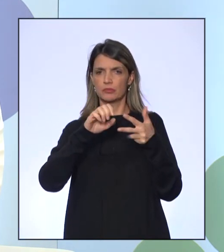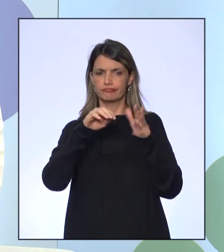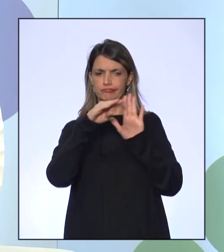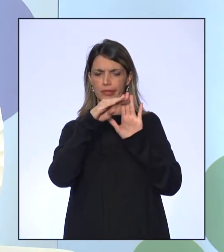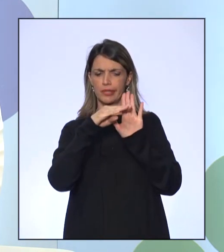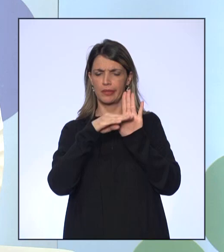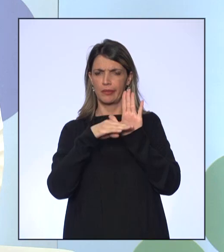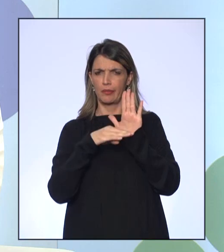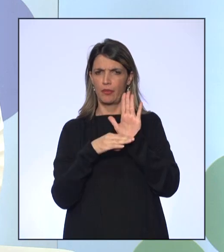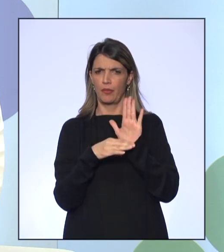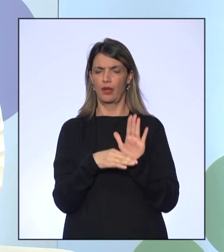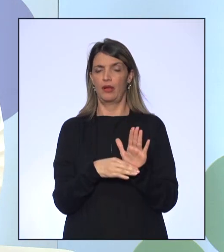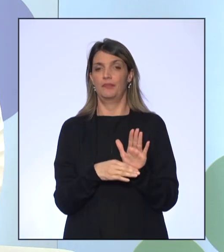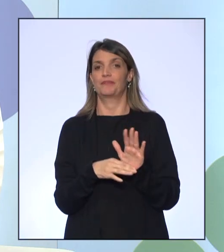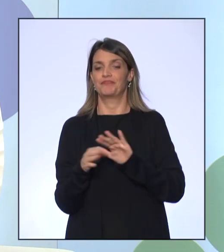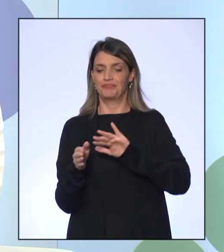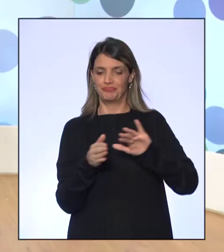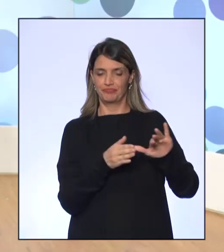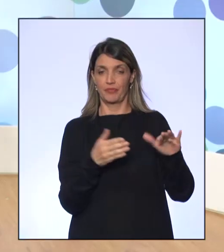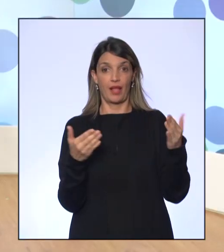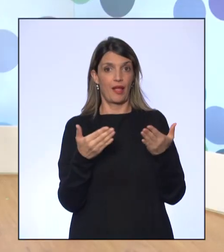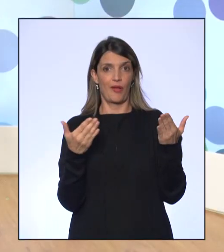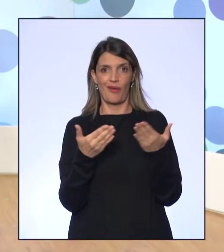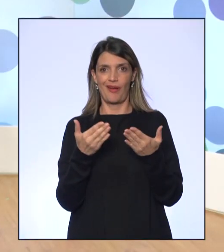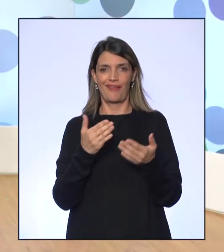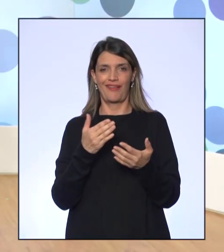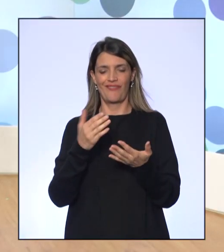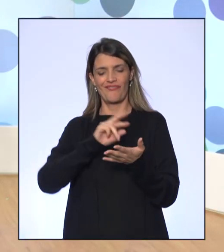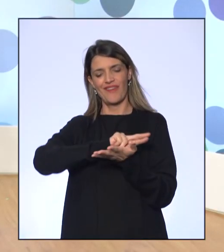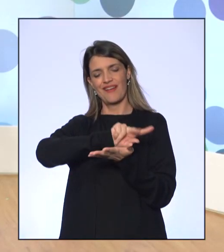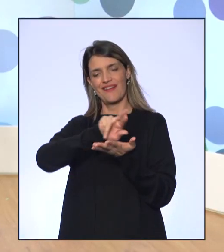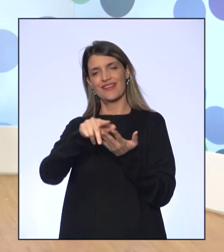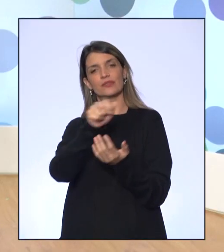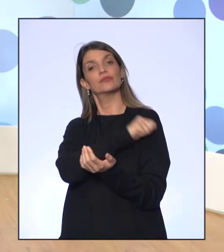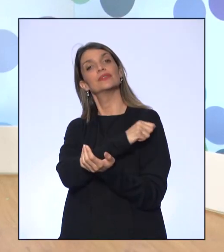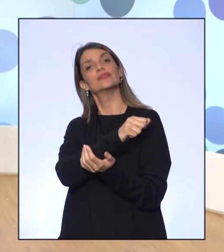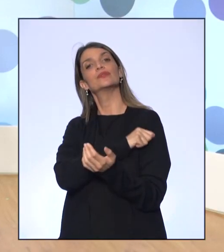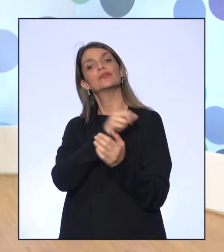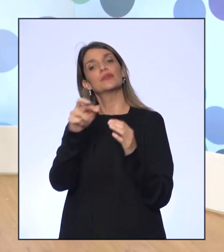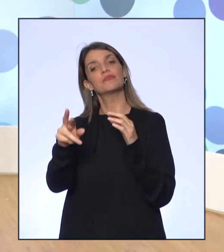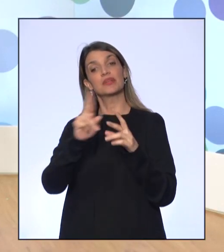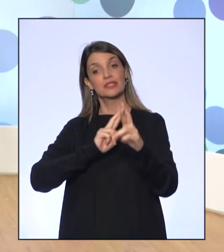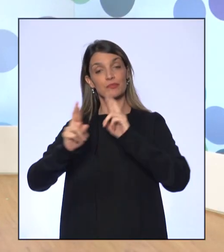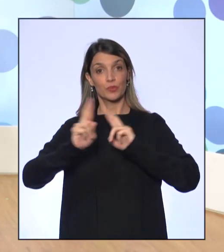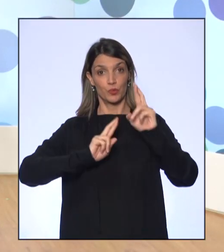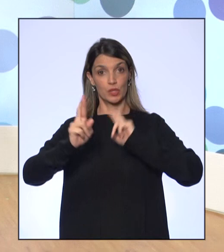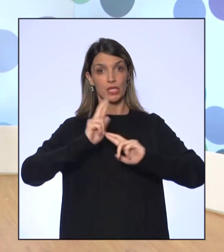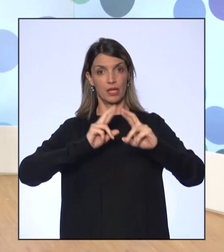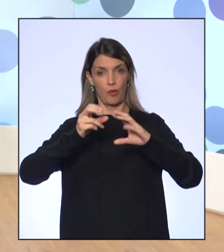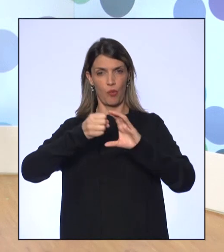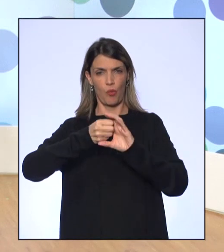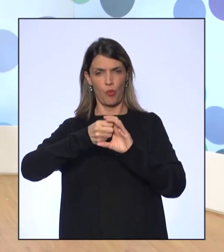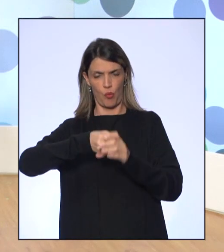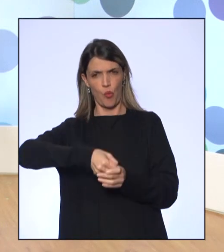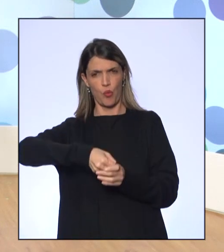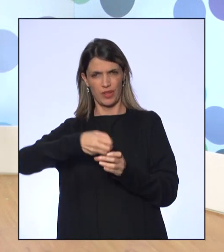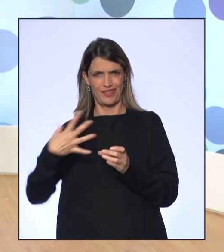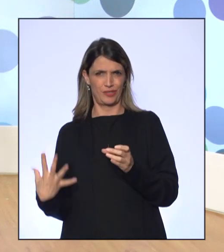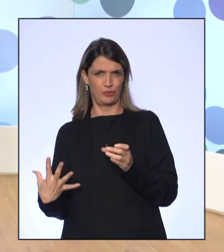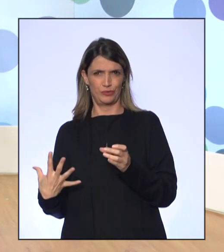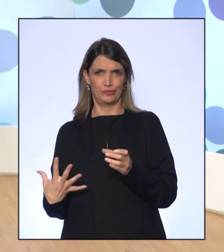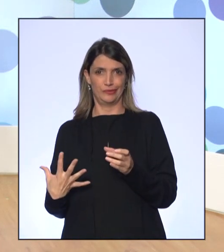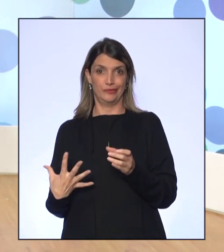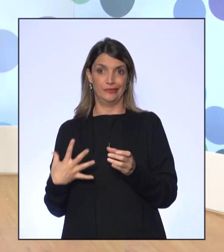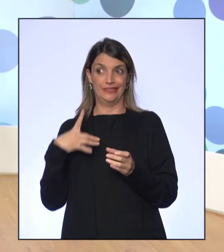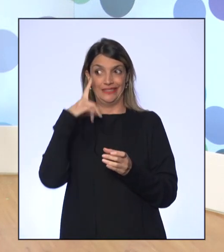agora bastante gente interagiu que eu acho muito bacana ainda mais se tratando desse com é que ele é bem polêmico na